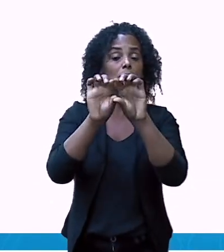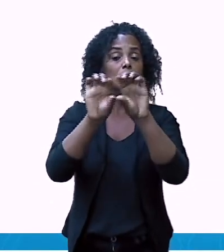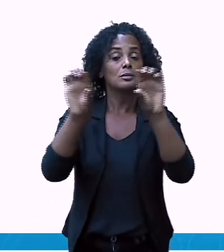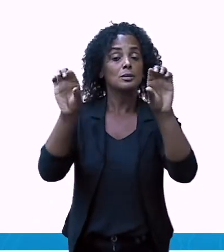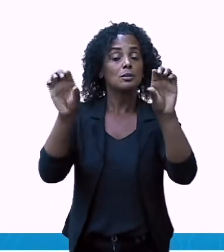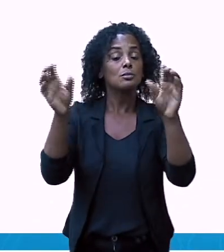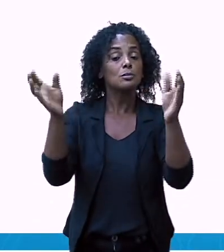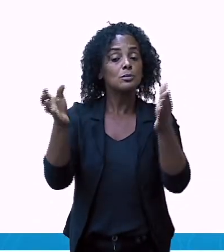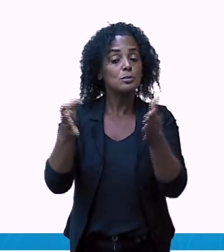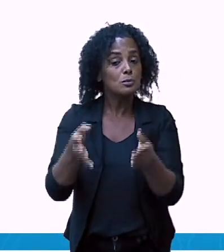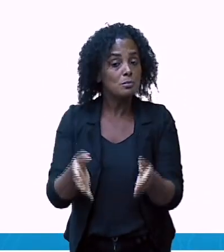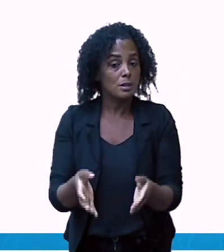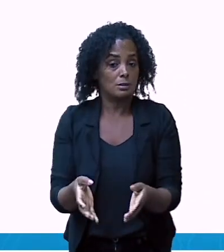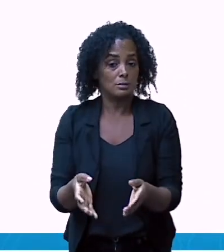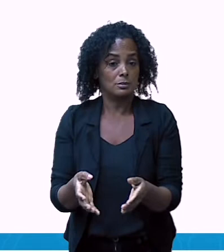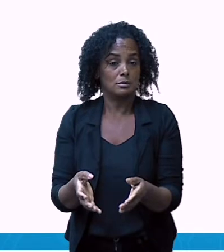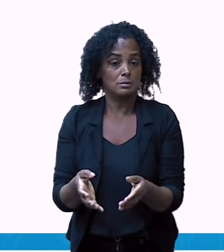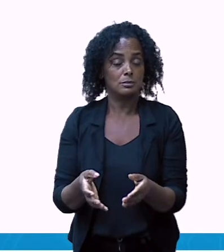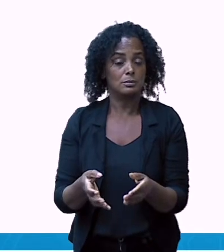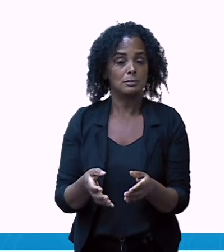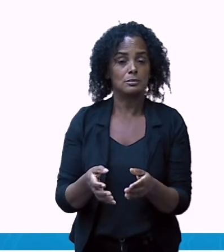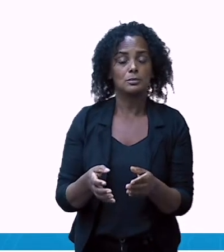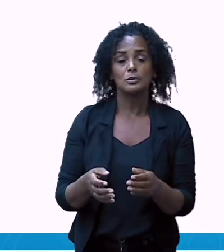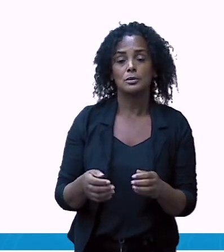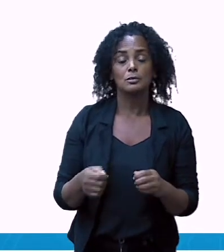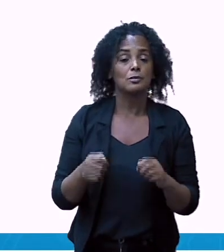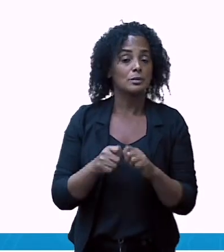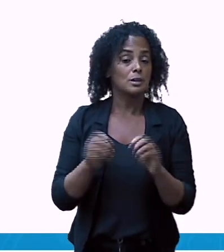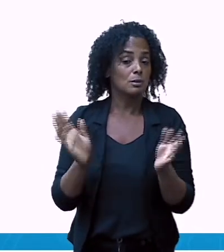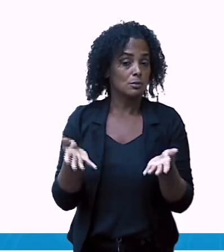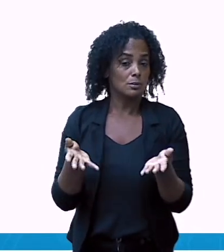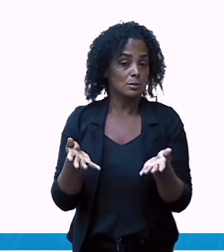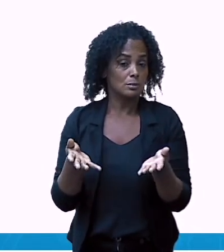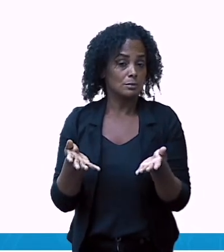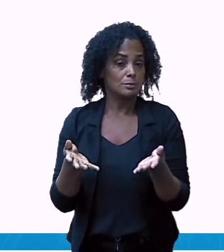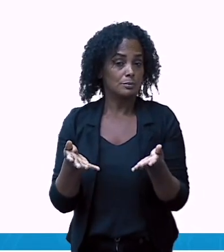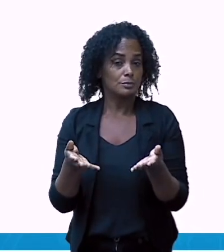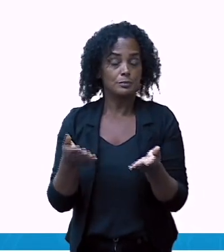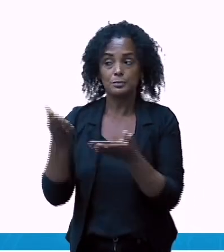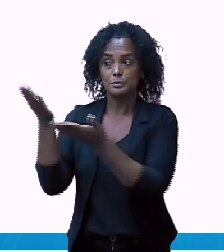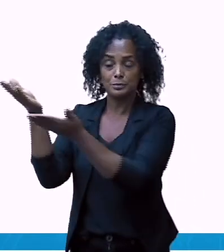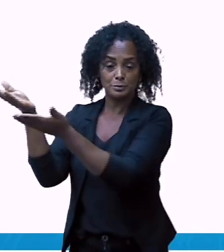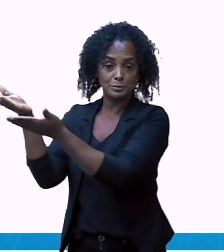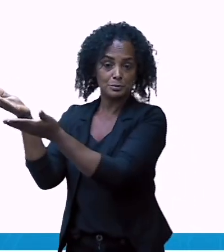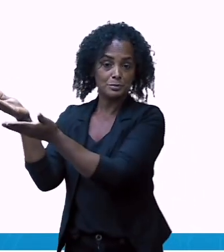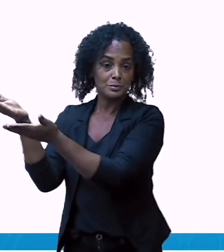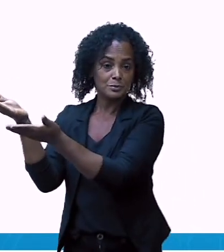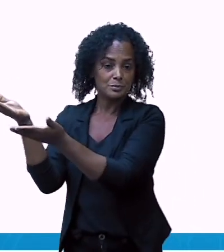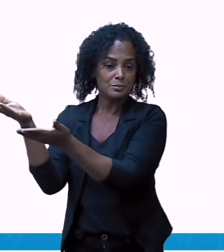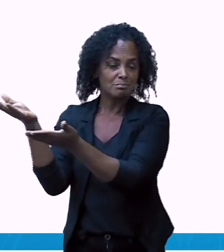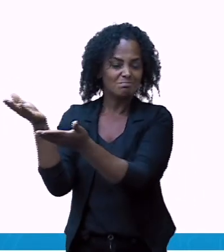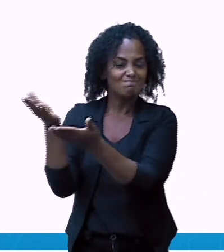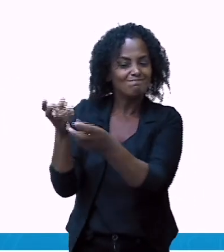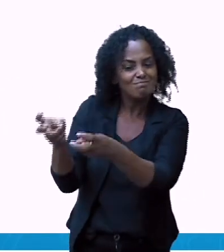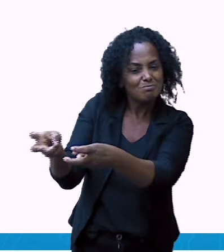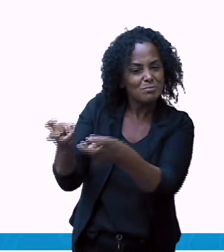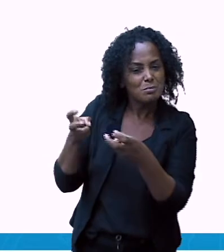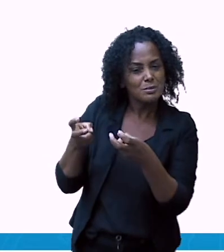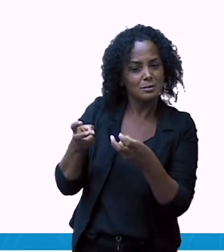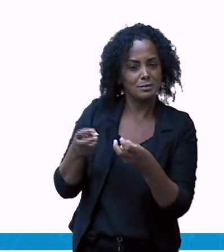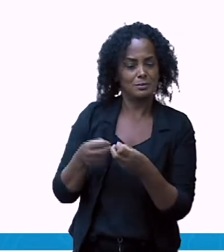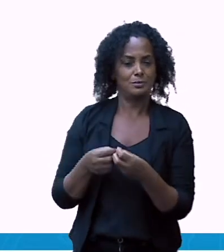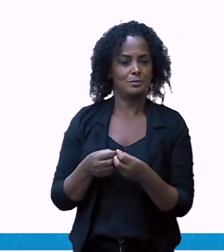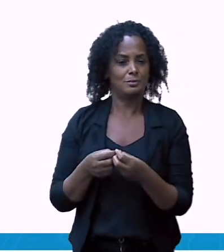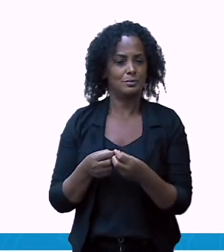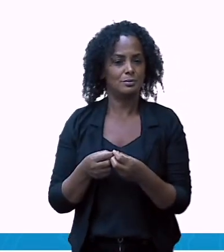todas as informações que a gente já trouxe aqui até agora. Então, nesta expressão numérica, vamos analisar juntos. Ela